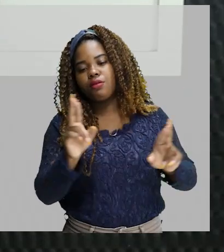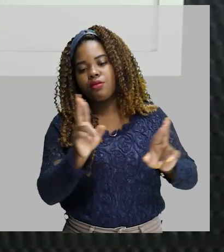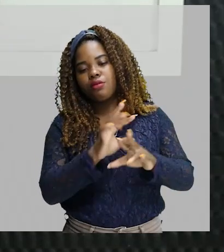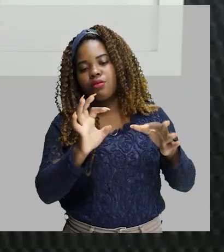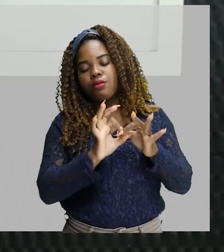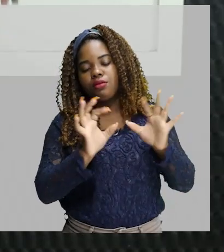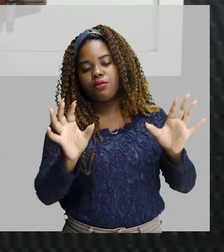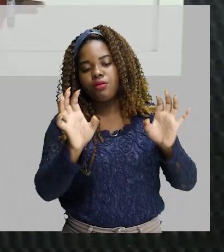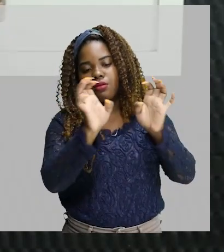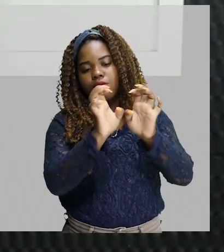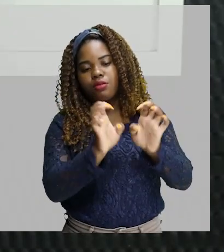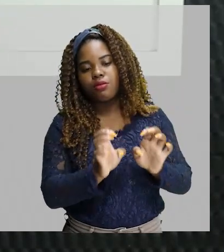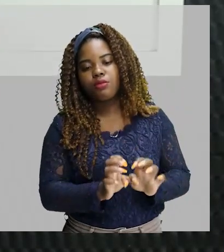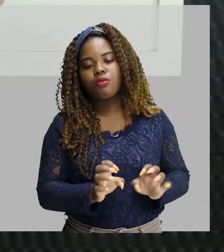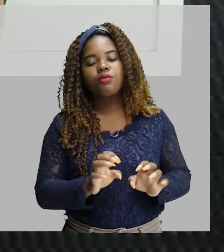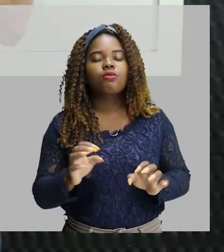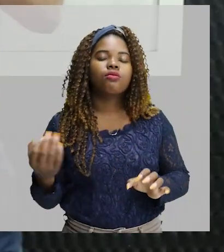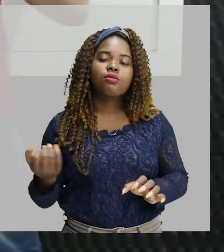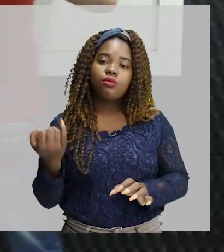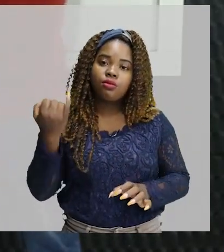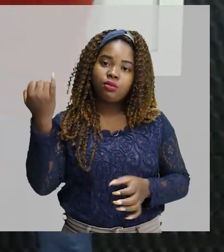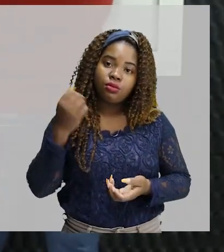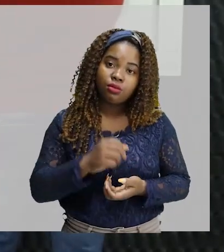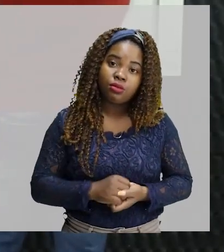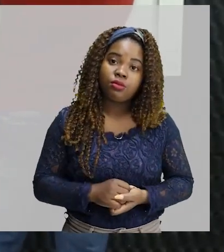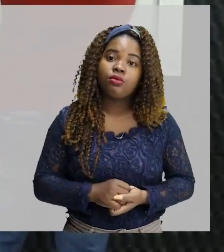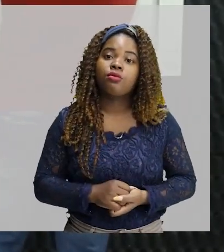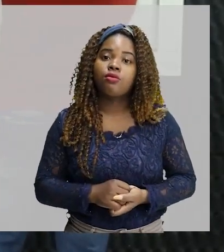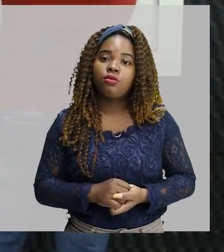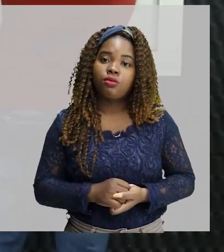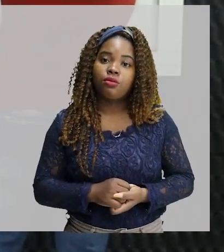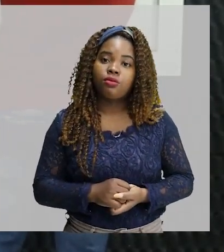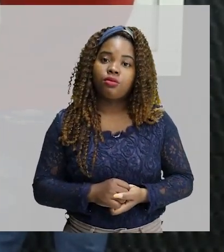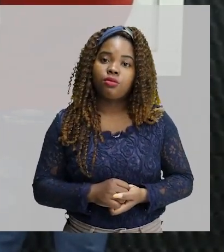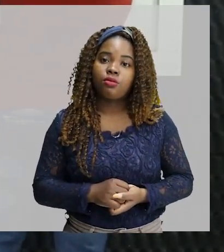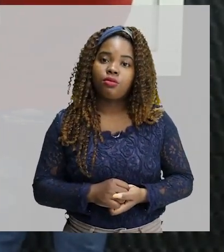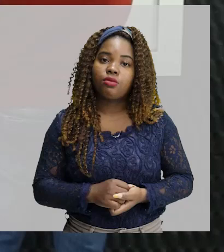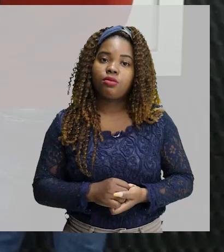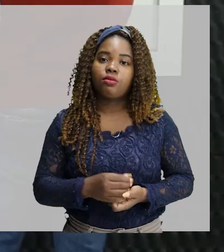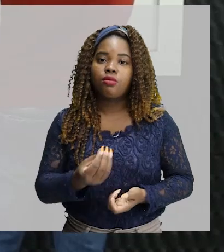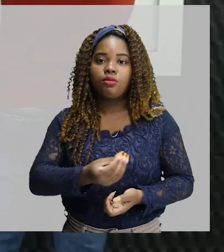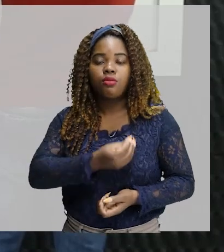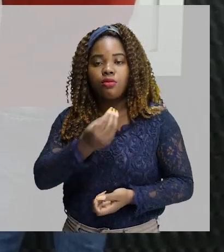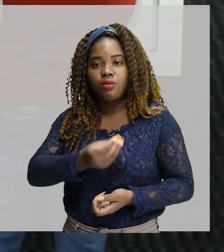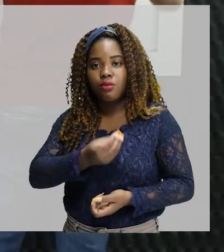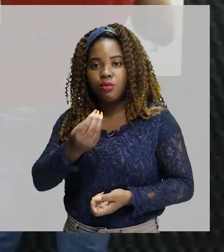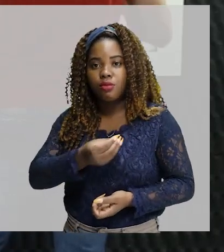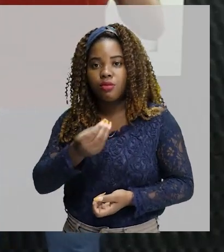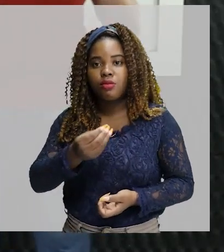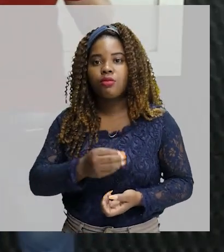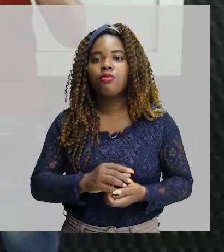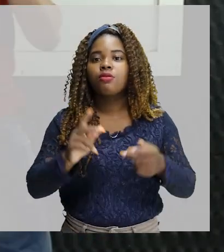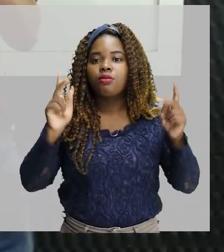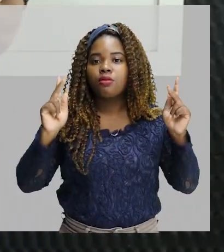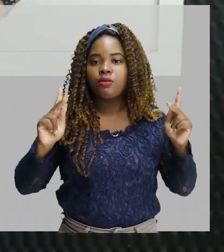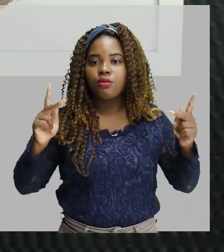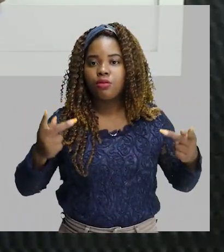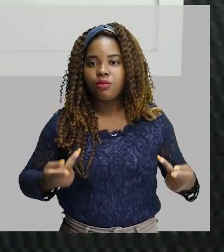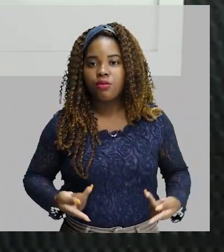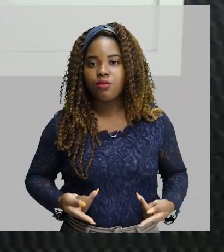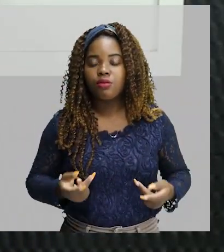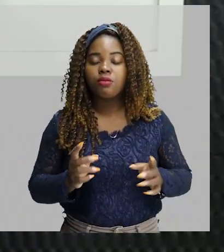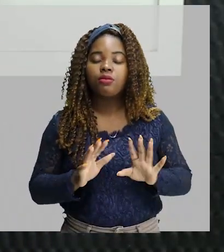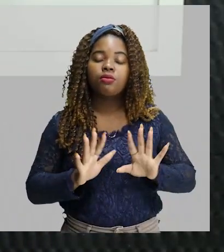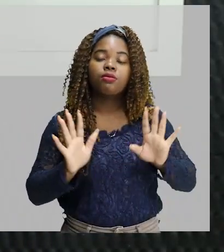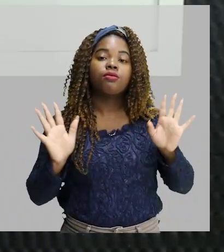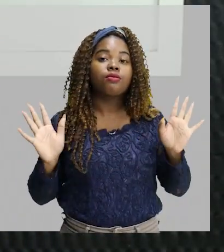como estruturas fundamentais para a própria existência da nossa humanidade, ok?